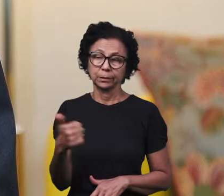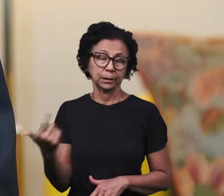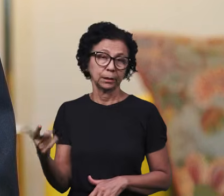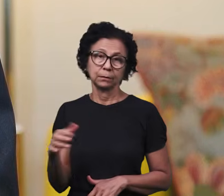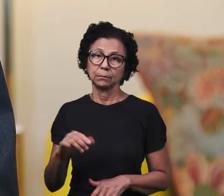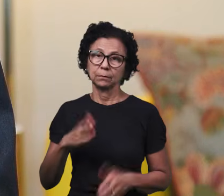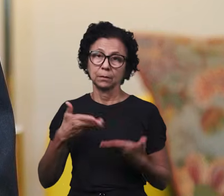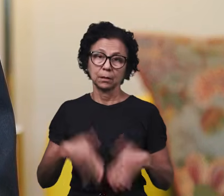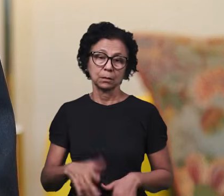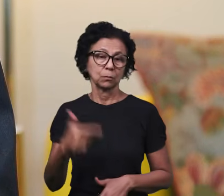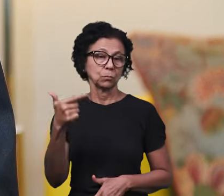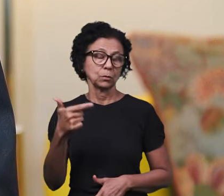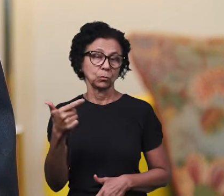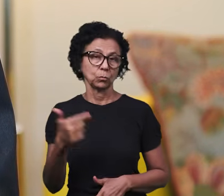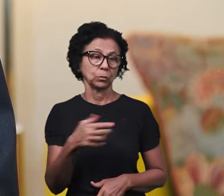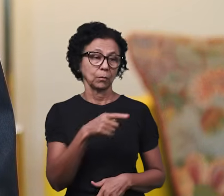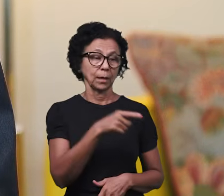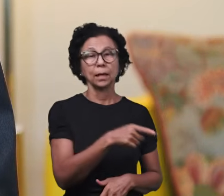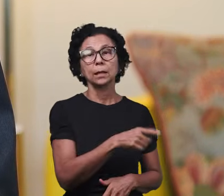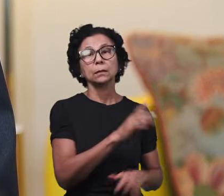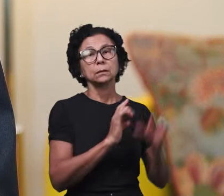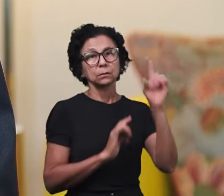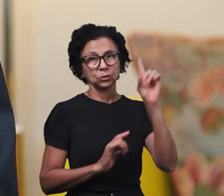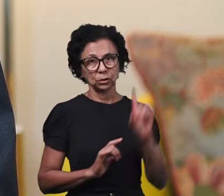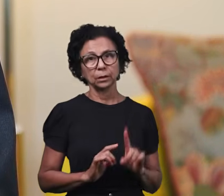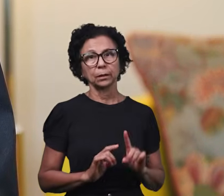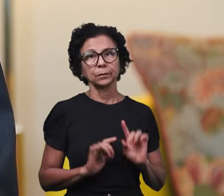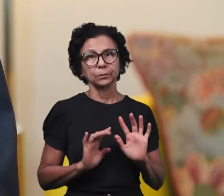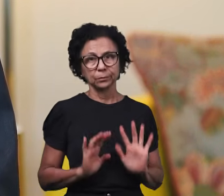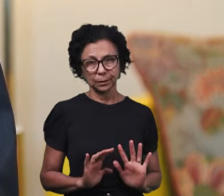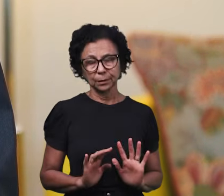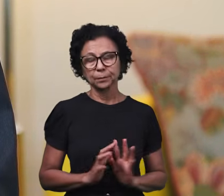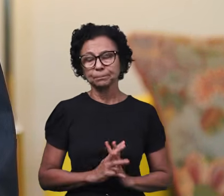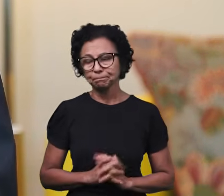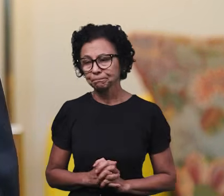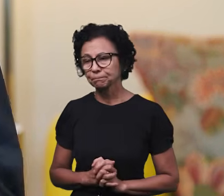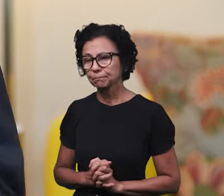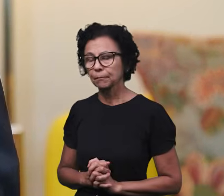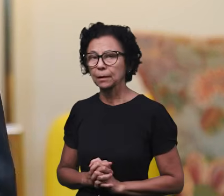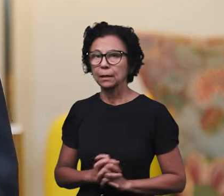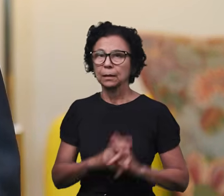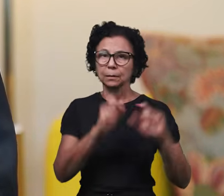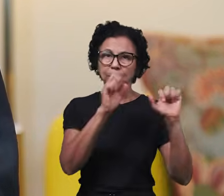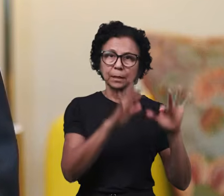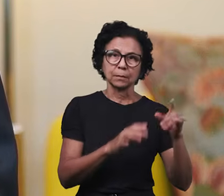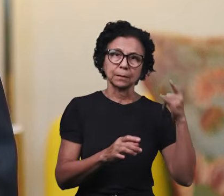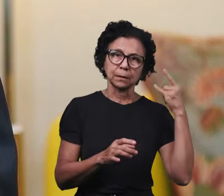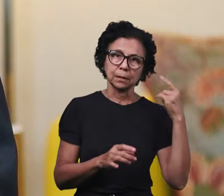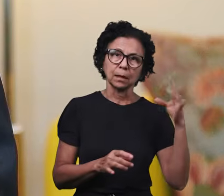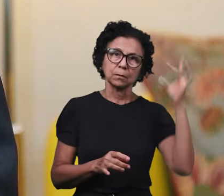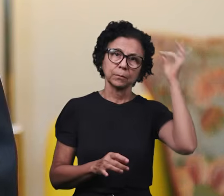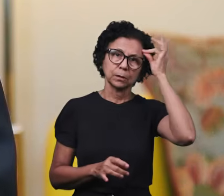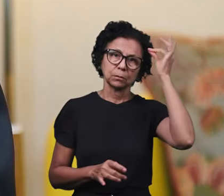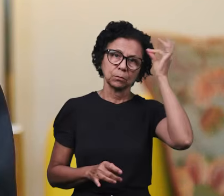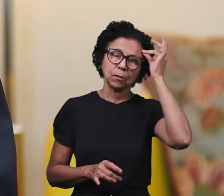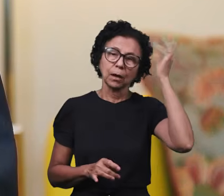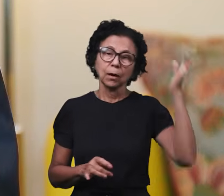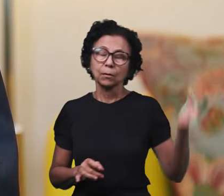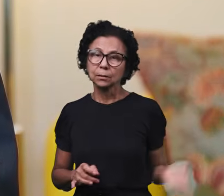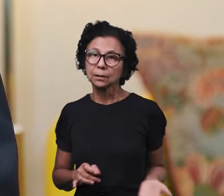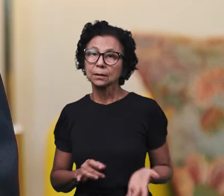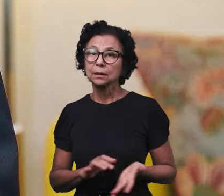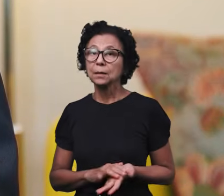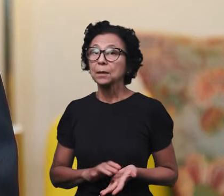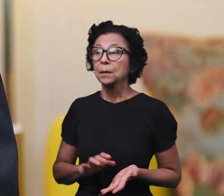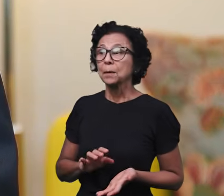né? Ele vai ali com as suas vestes, né? Digamos, as vestes do primogênito, que